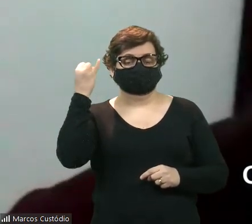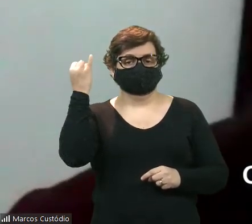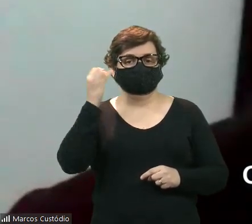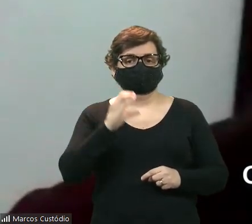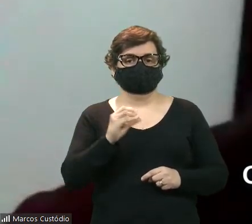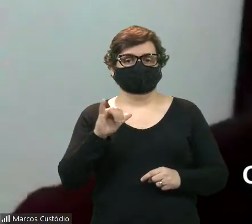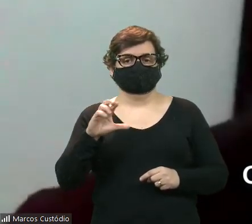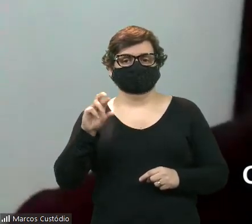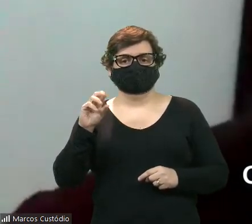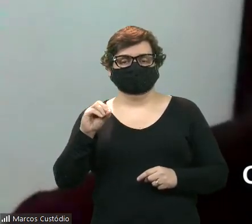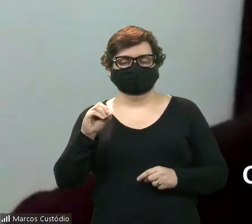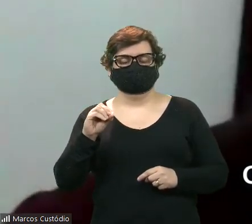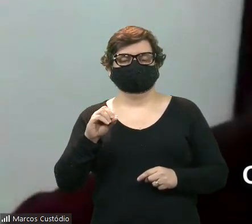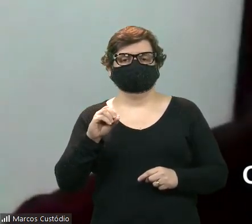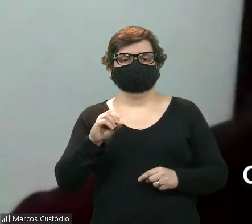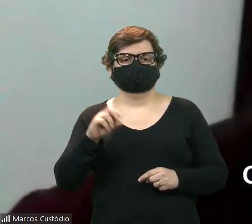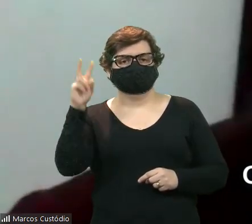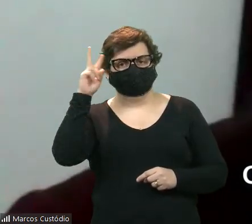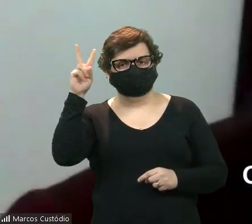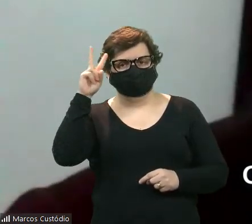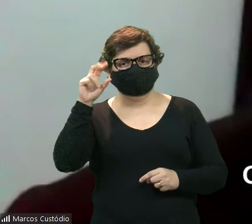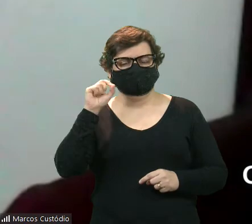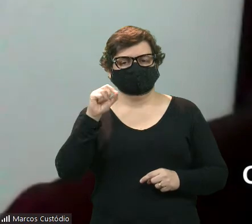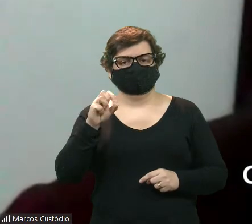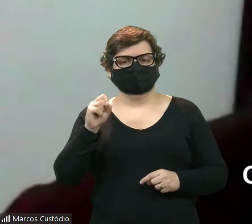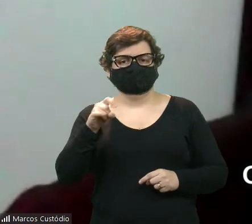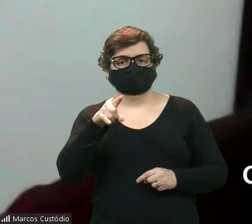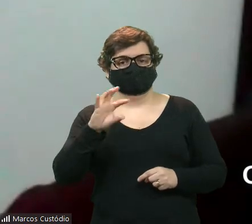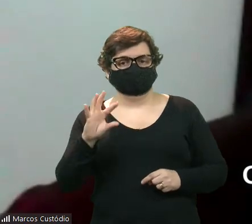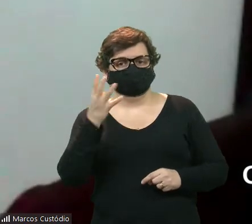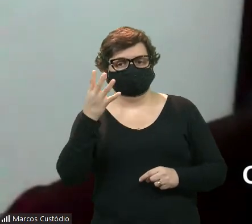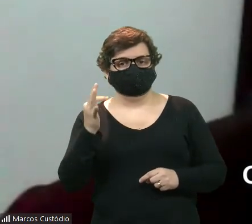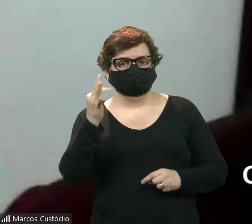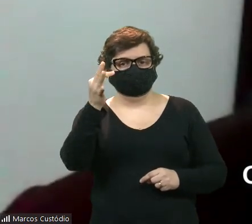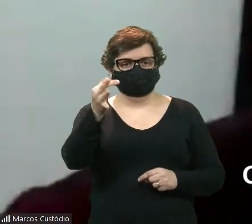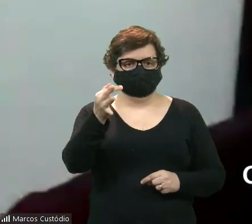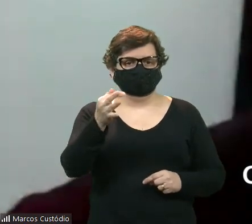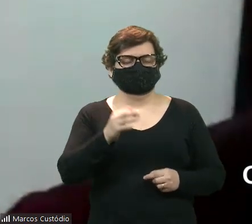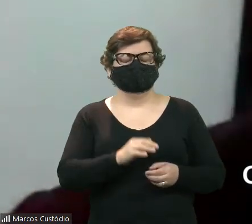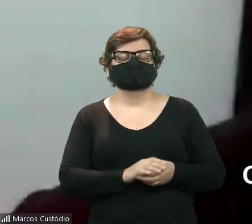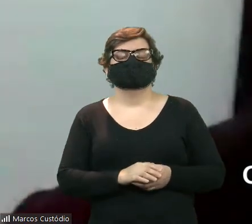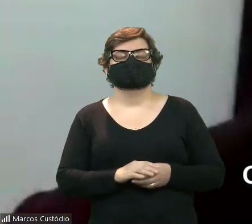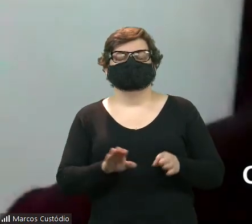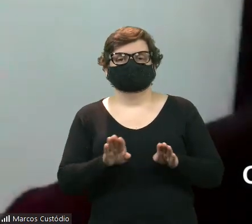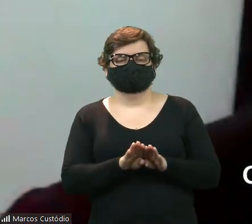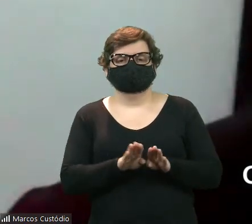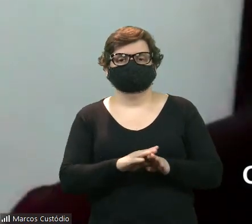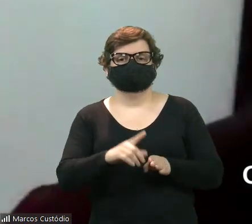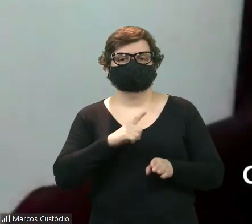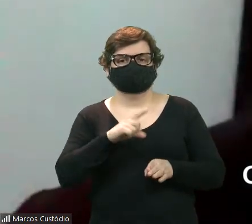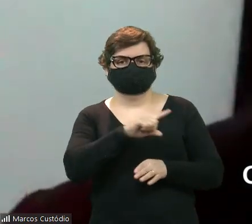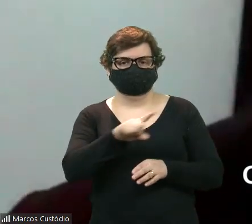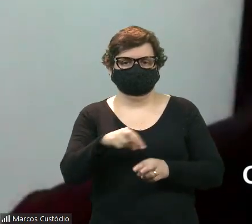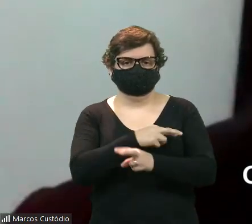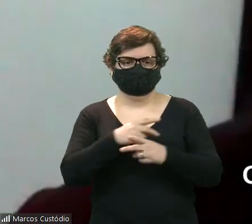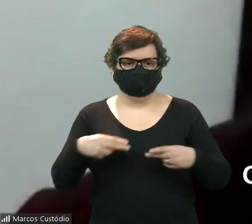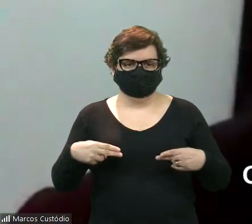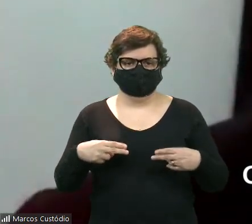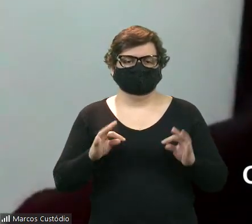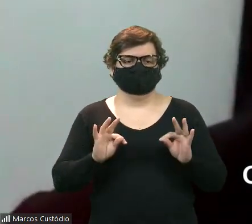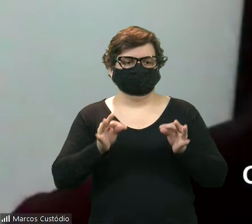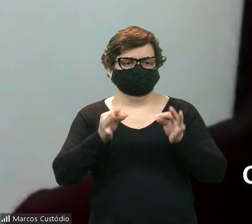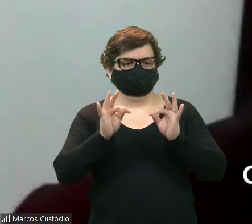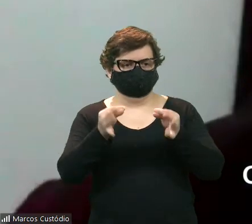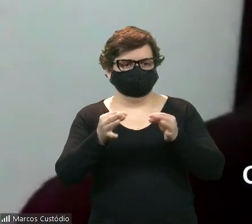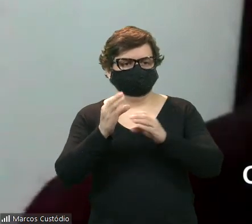que se isso acontecer, isso deriva, além dessas questões de fundamento técnico,